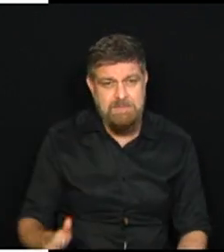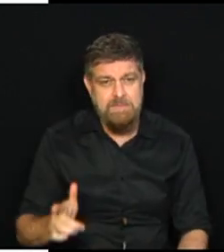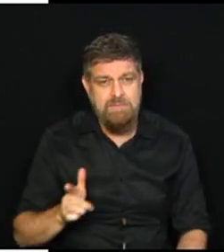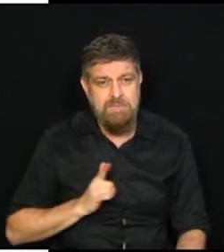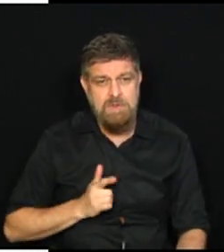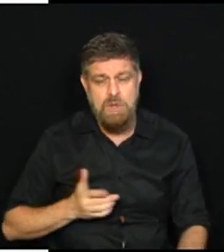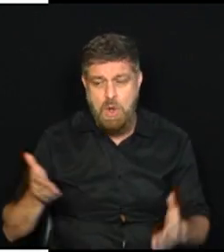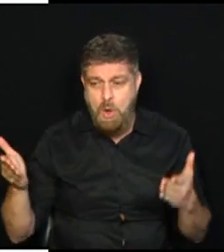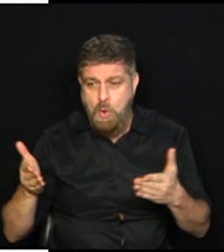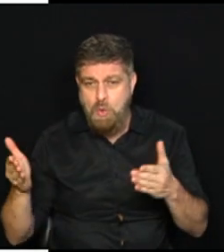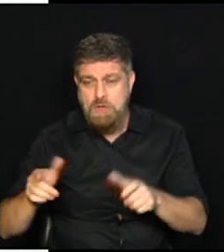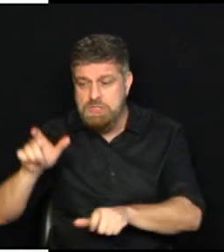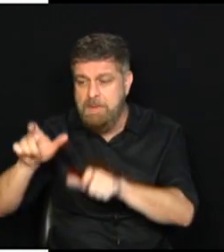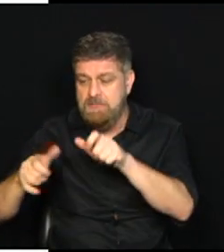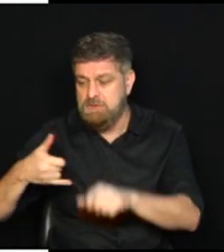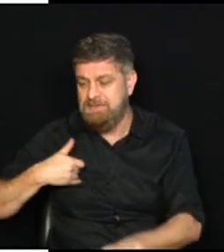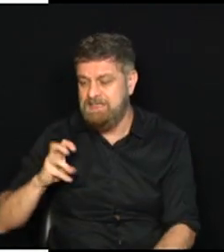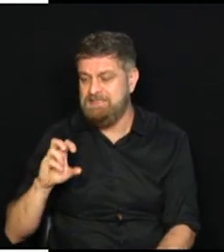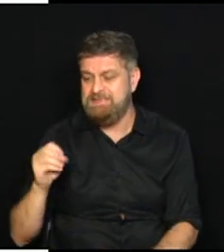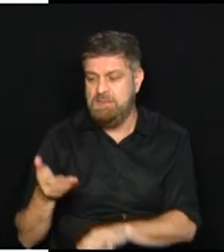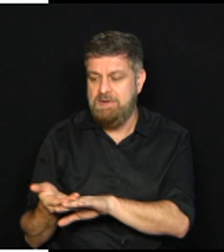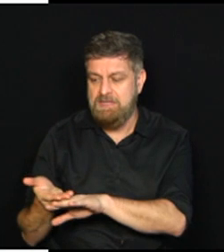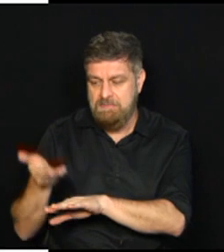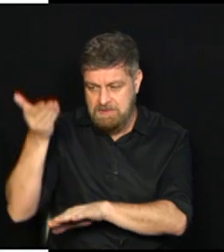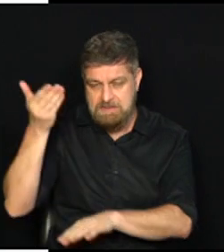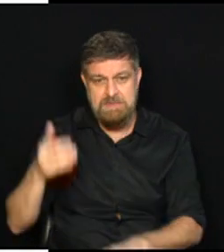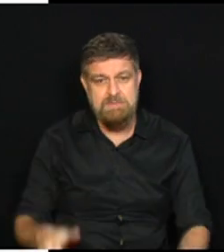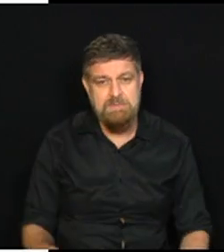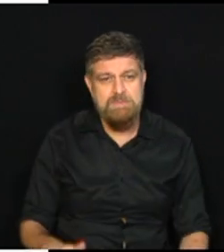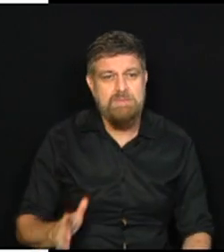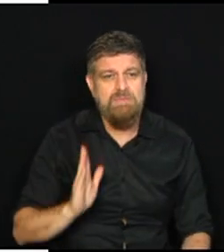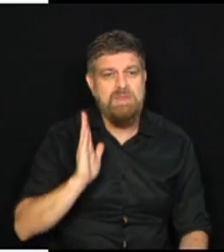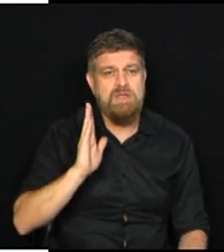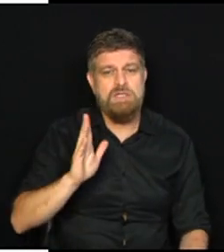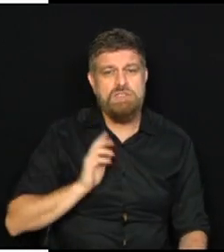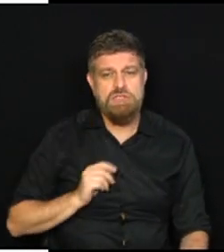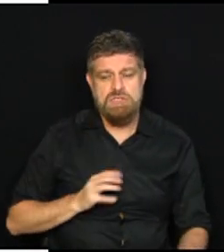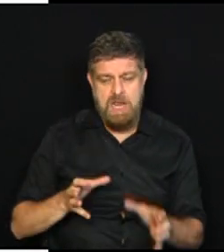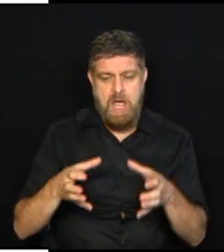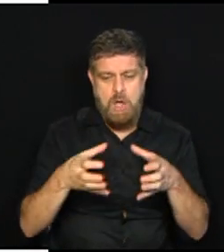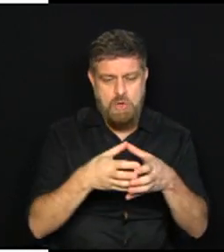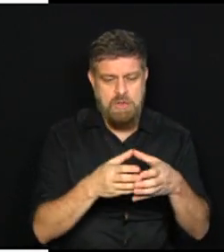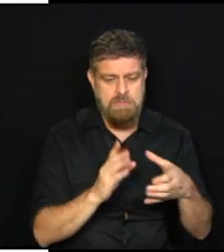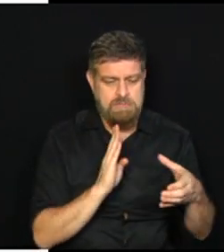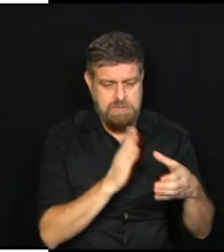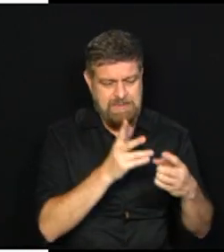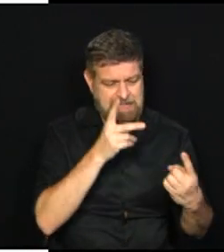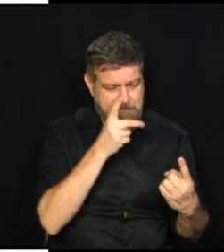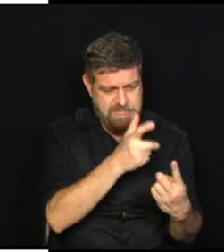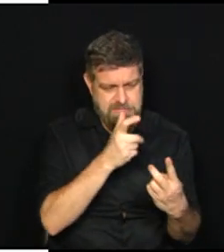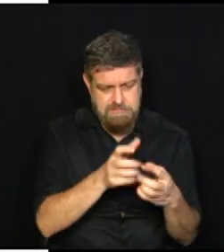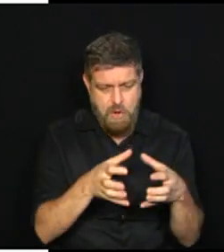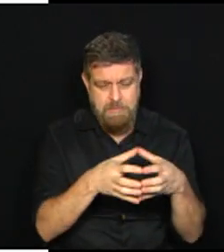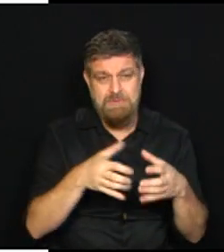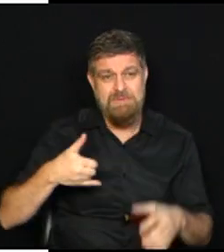de 50 anos. Já foram vários grupos vacinados, né? A gente começou por idosos em instituições de